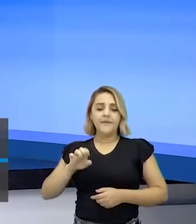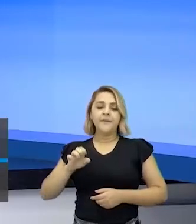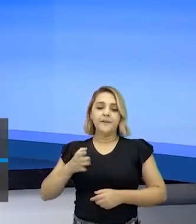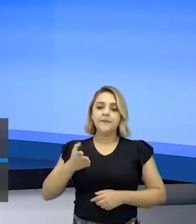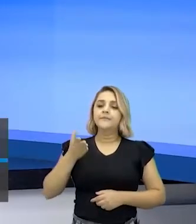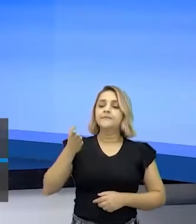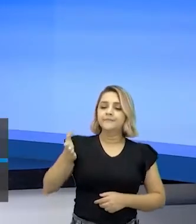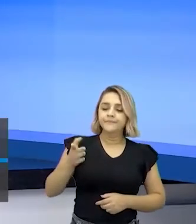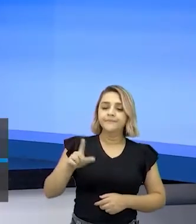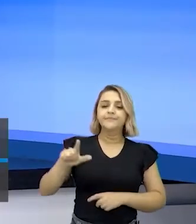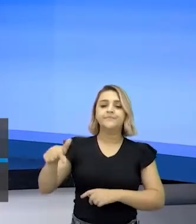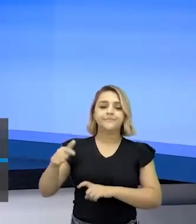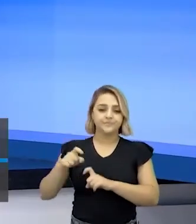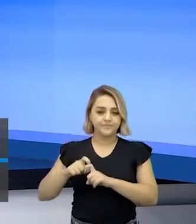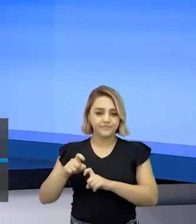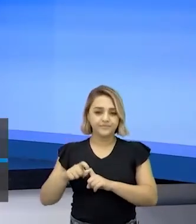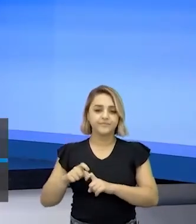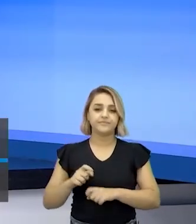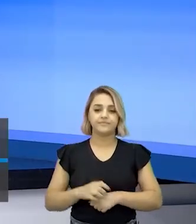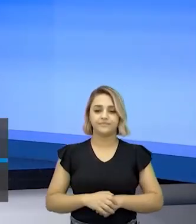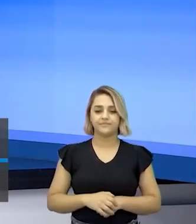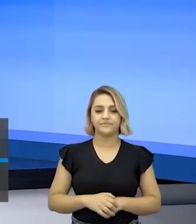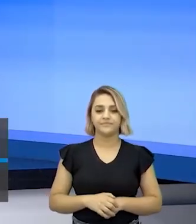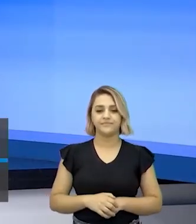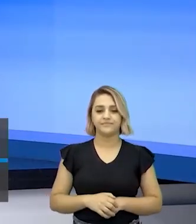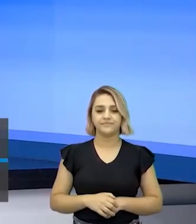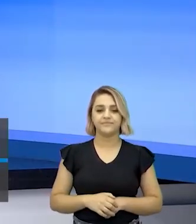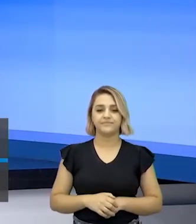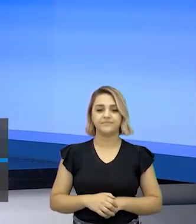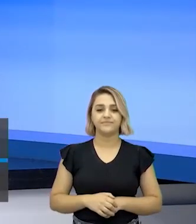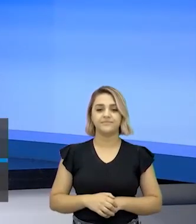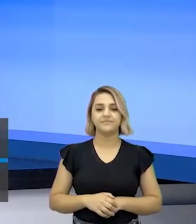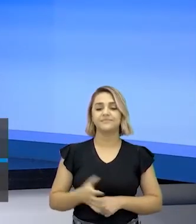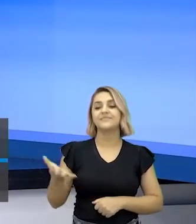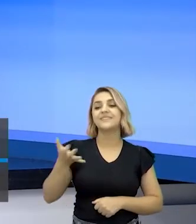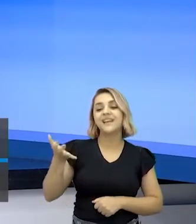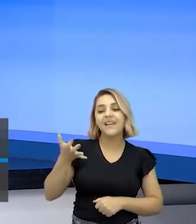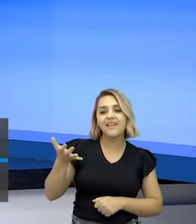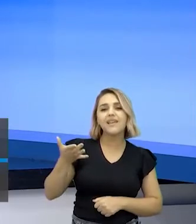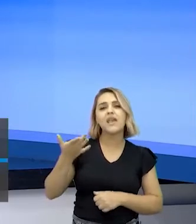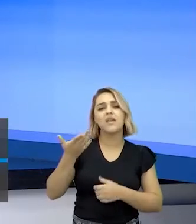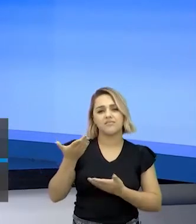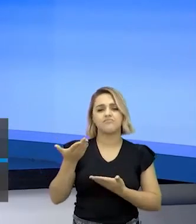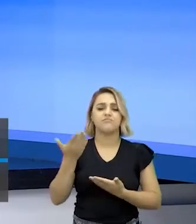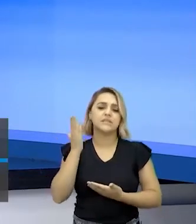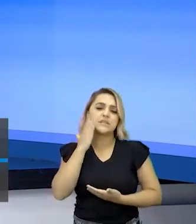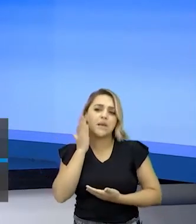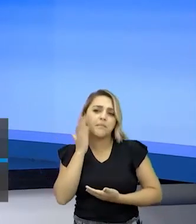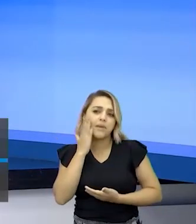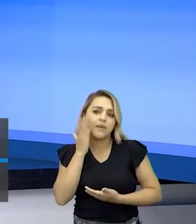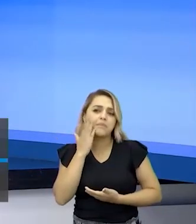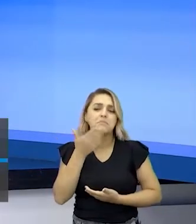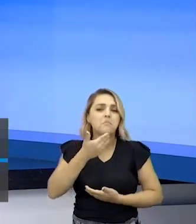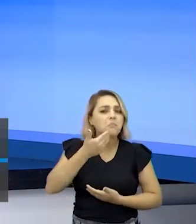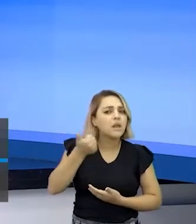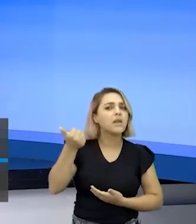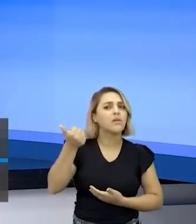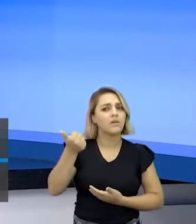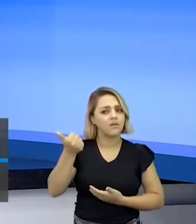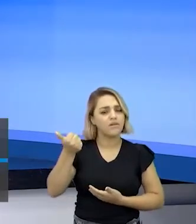outro médico, né? Porque ela queria um diagnóstico mais acessível, digamos assim,